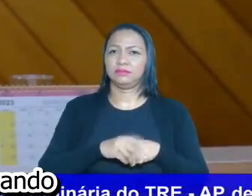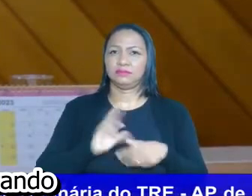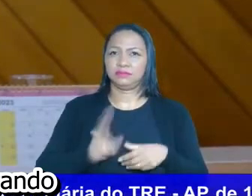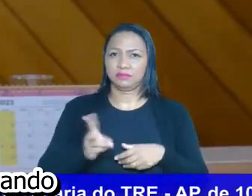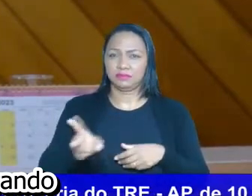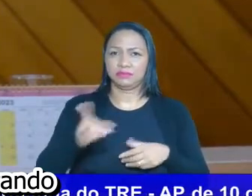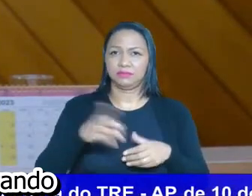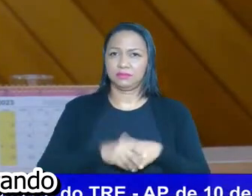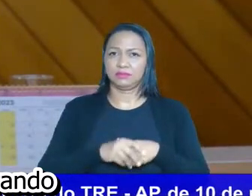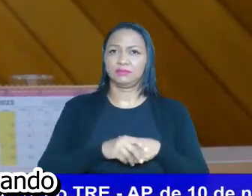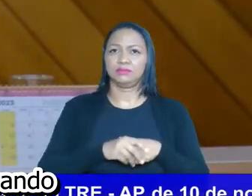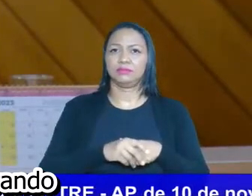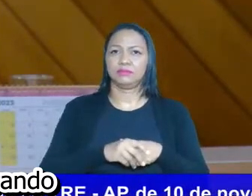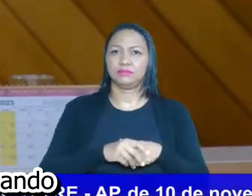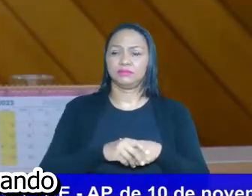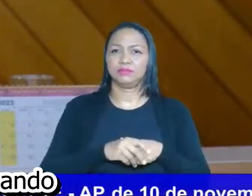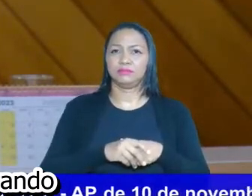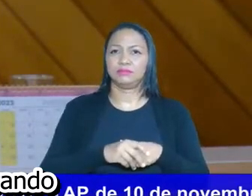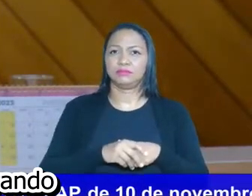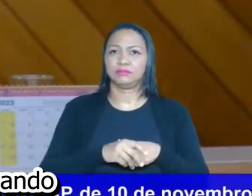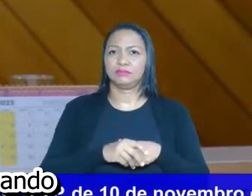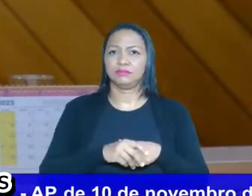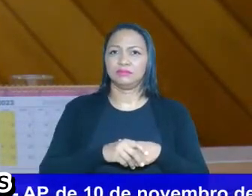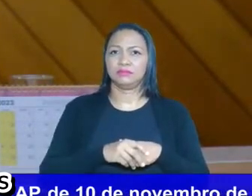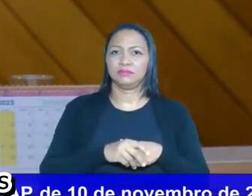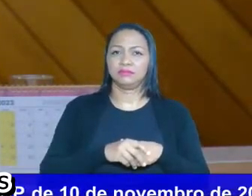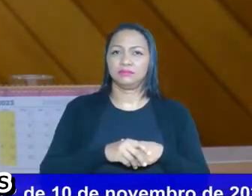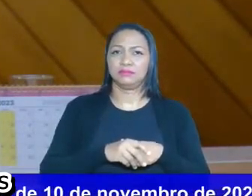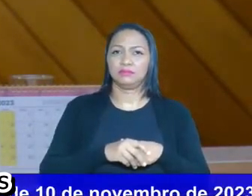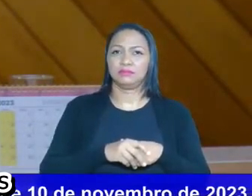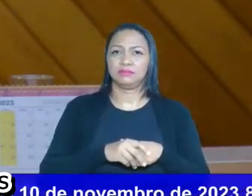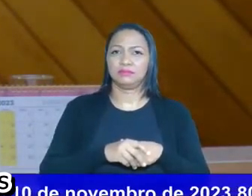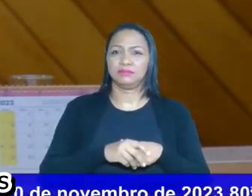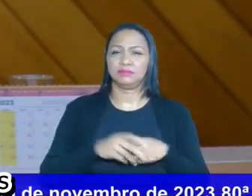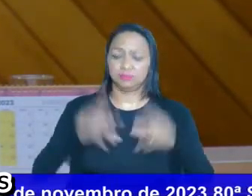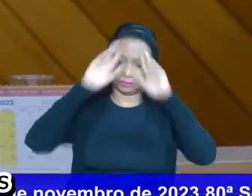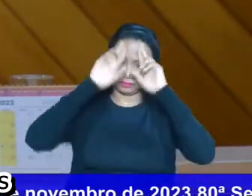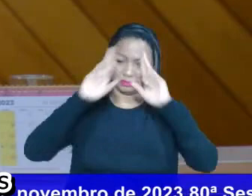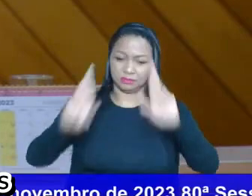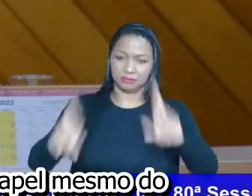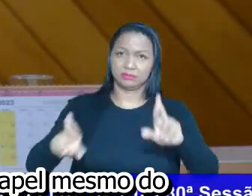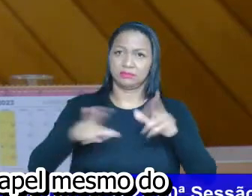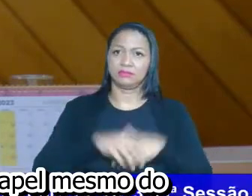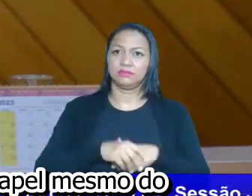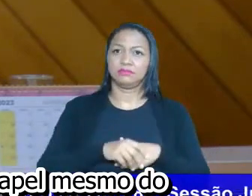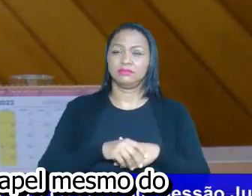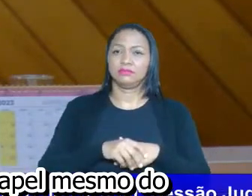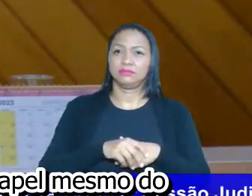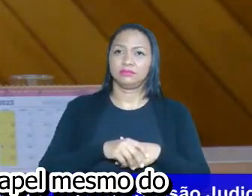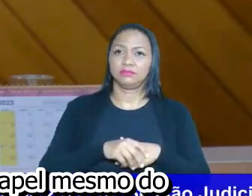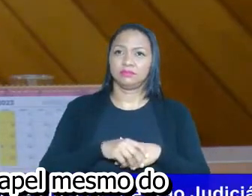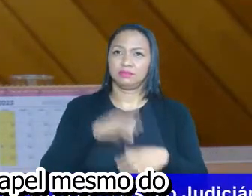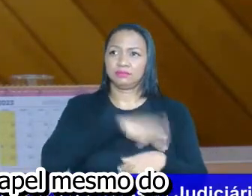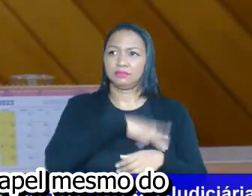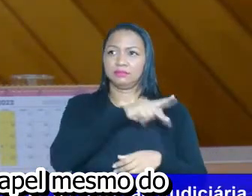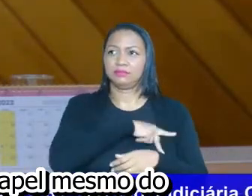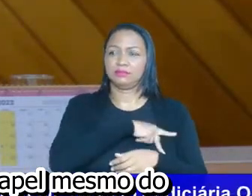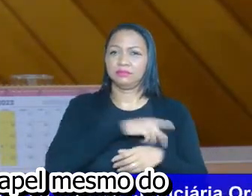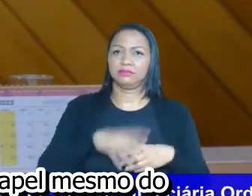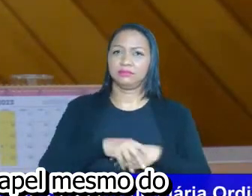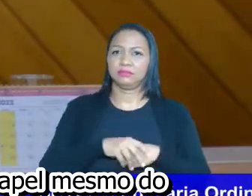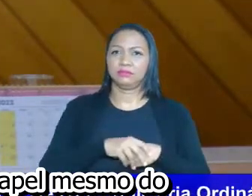mesmo e continuo considerando perfeitamente respeitáveis e pertinentes as manifestações do Ministério Público